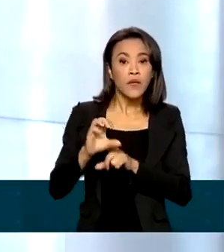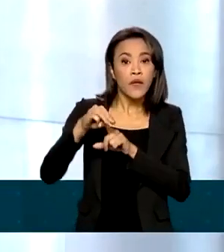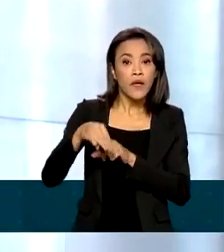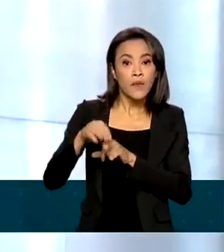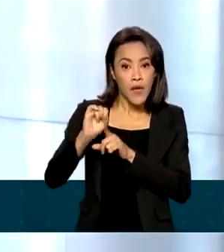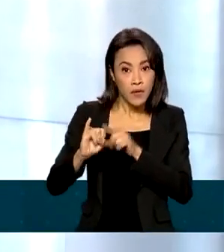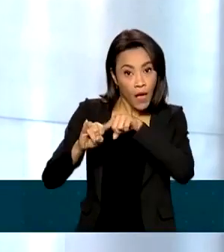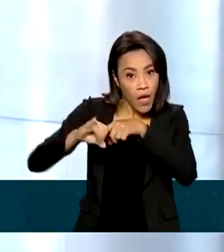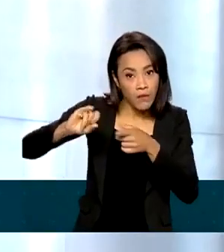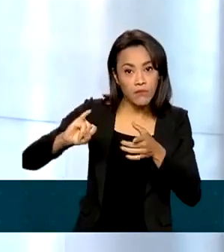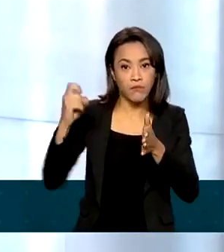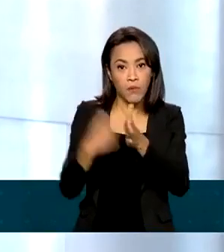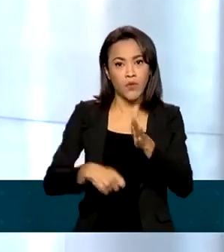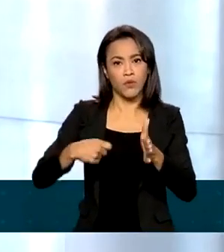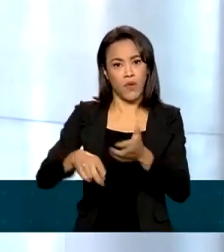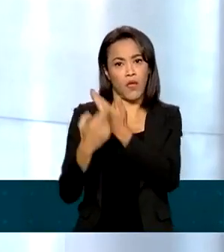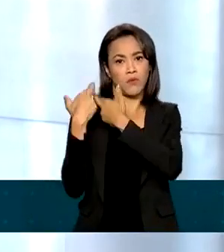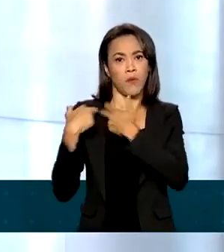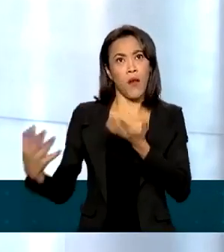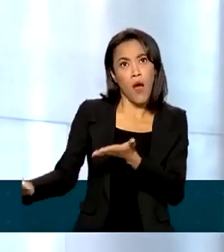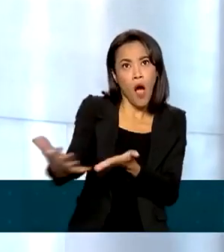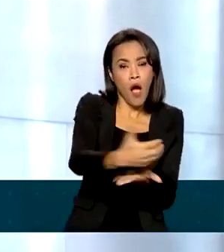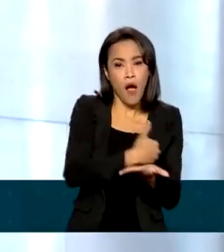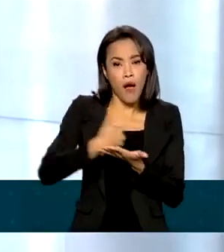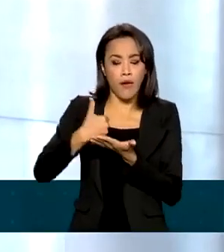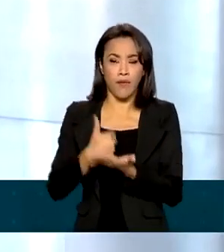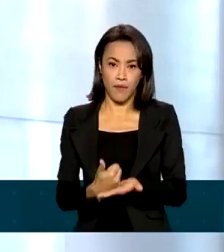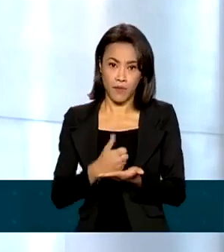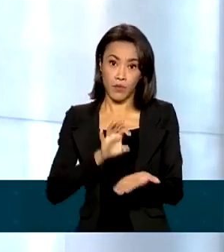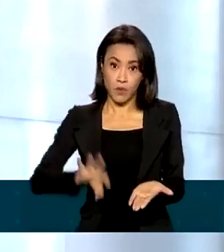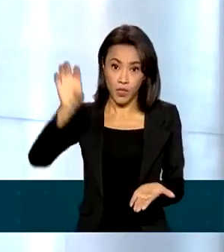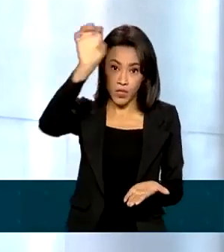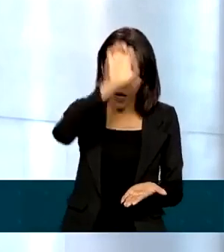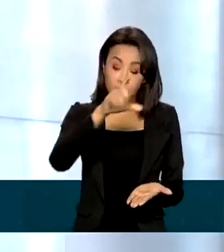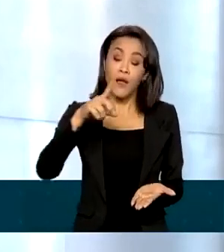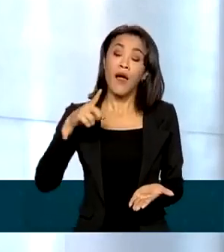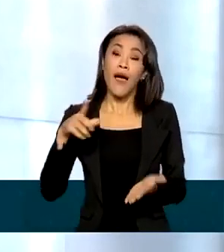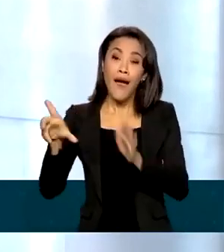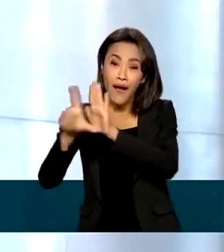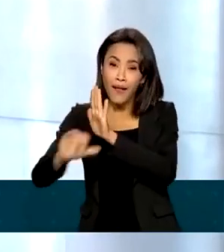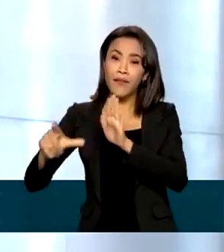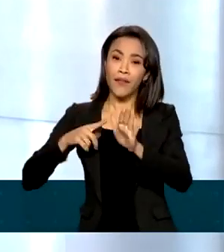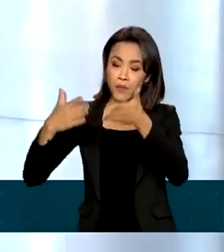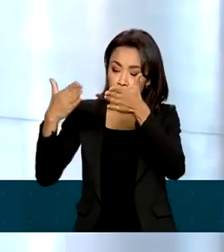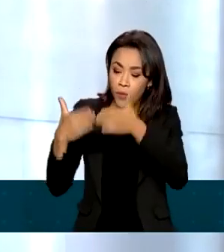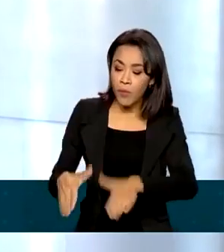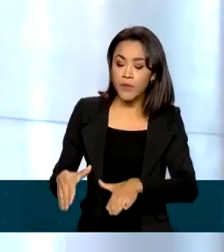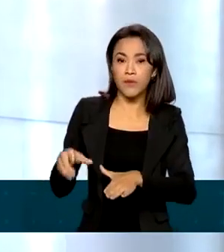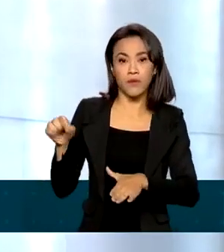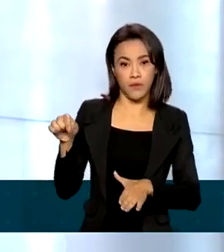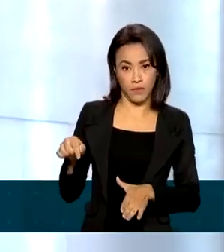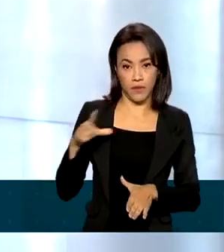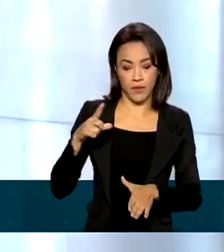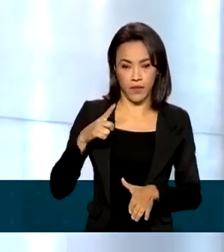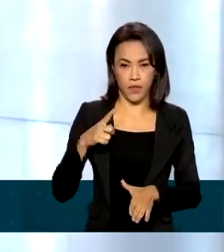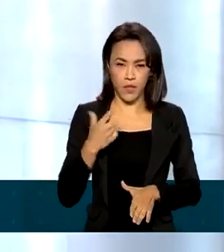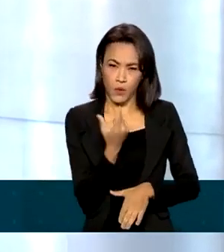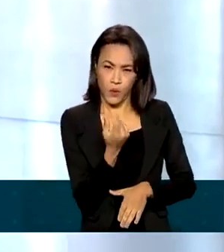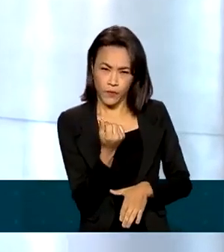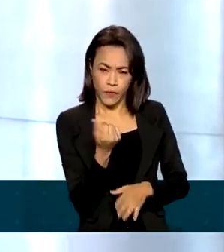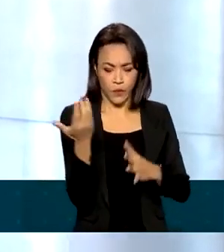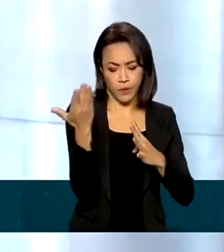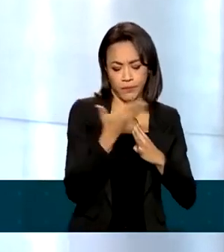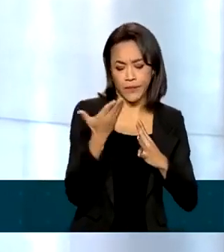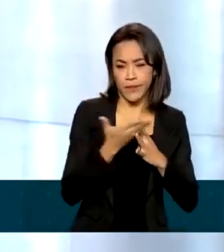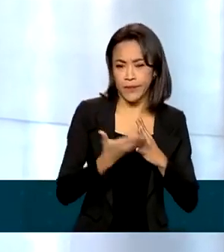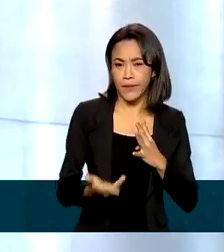pela maioria da arrecadação nos estados, né, a lei prevê uma compensação, né? Ela será feita por meio da dedução, né, do valor de parcelas